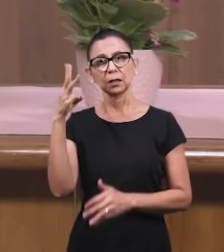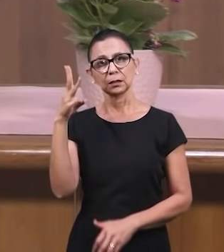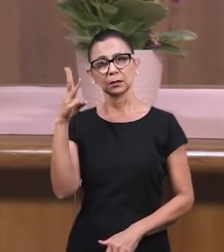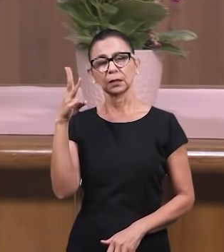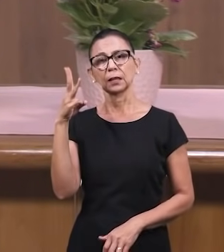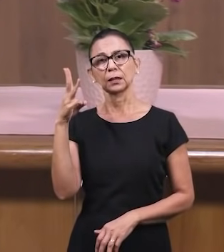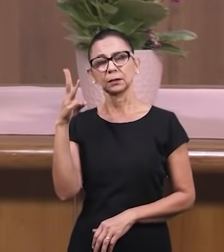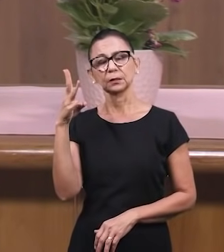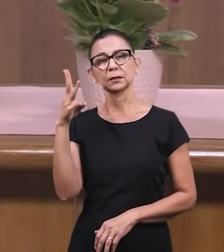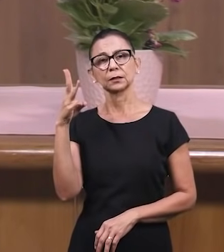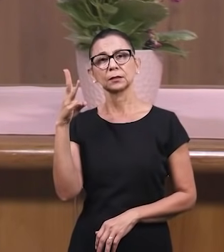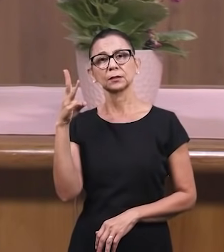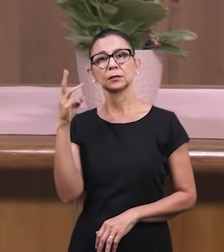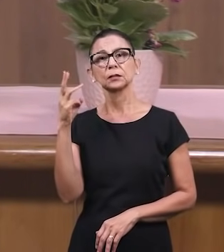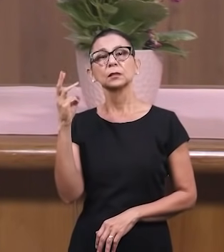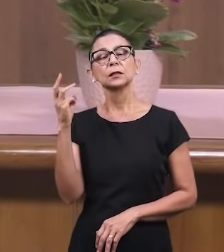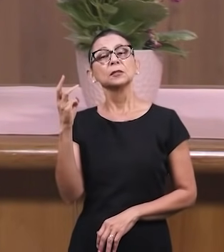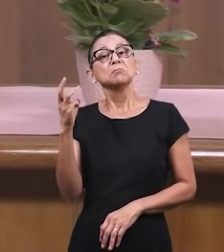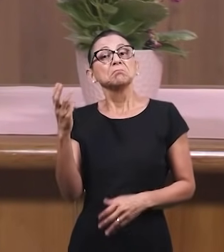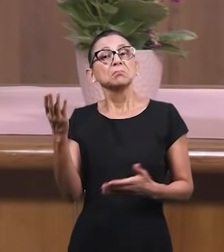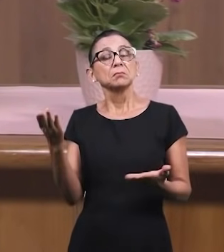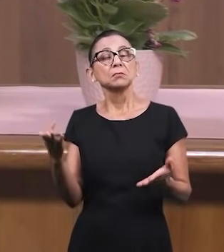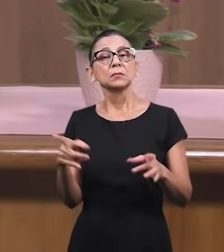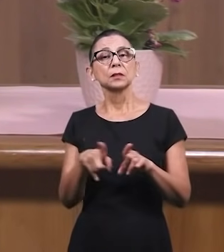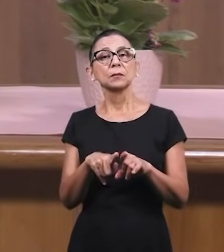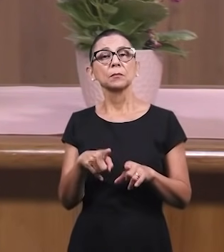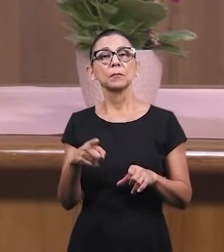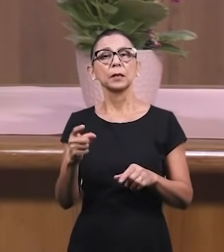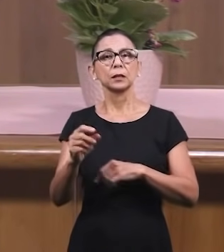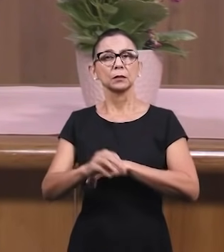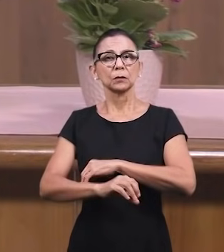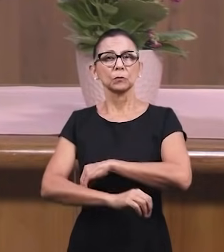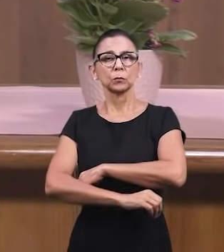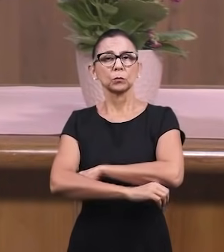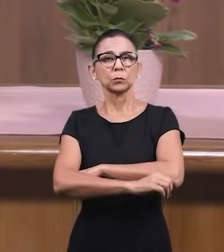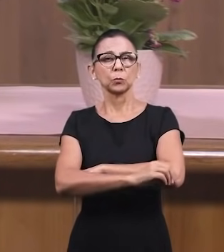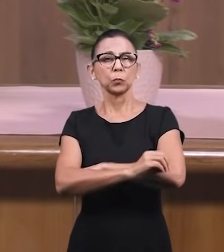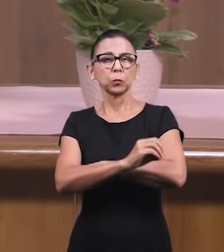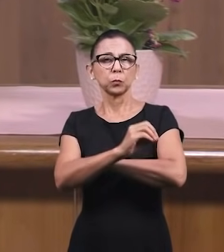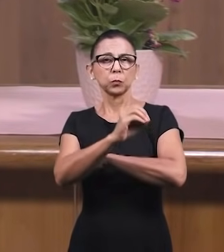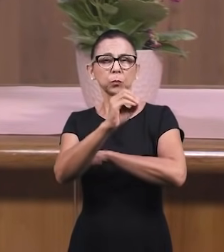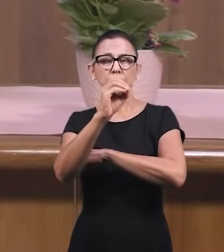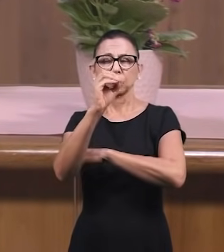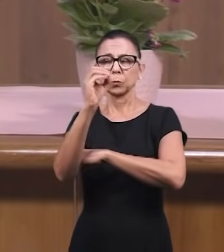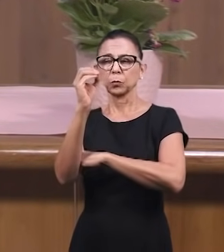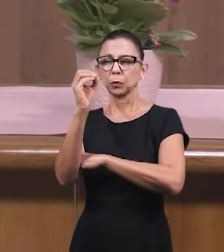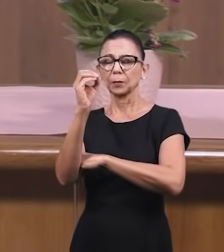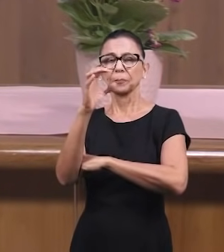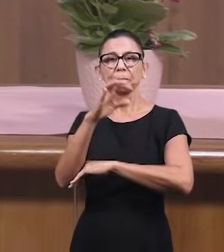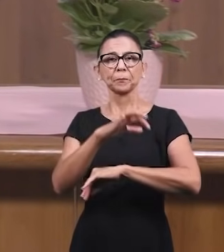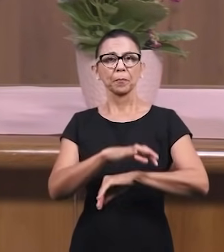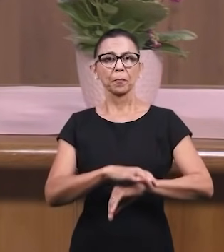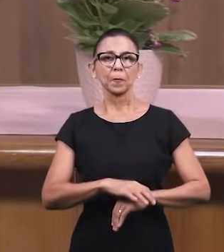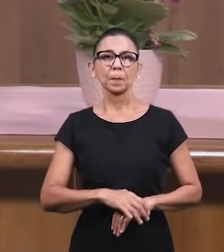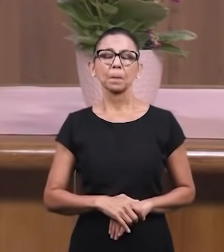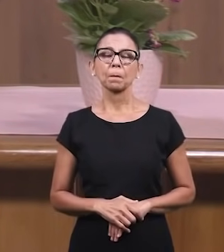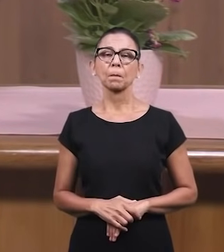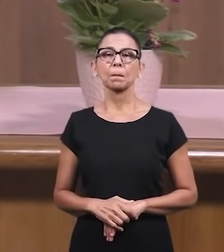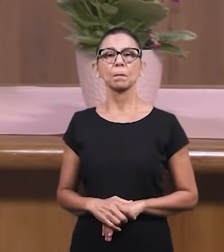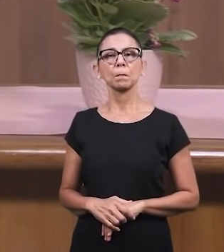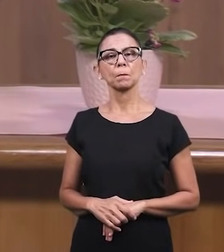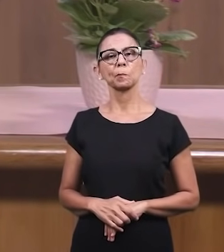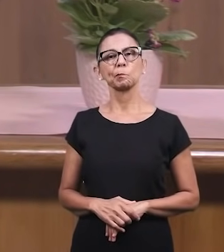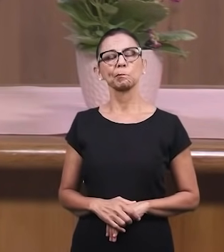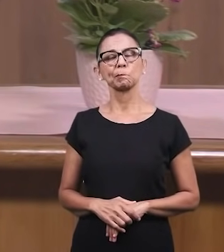por fim, a quarta vigília, que vai dar no amanhecer do dia. E Jesus deixa os discípulos